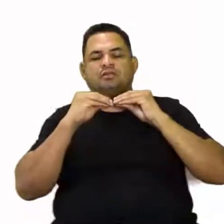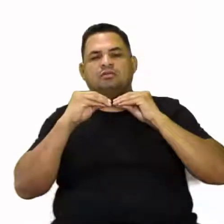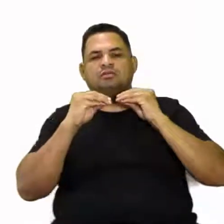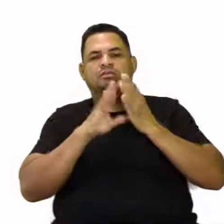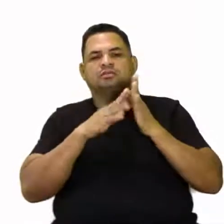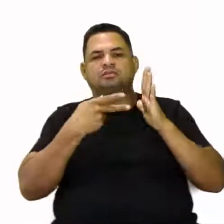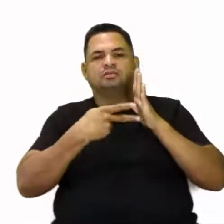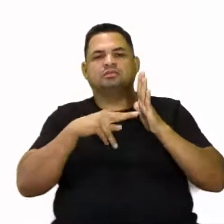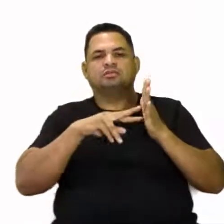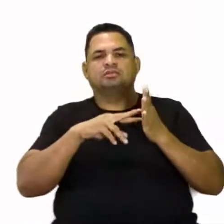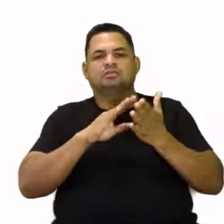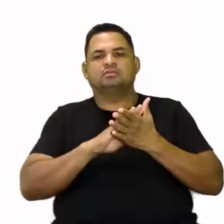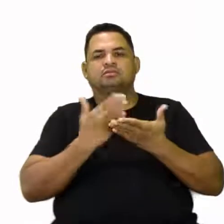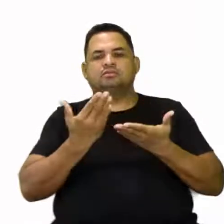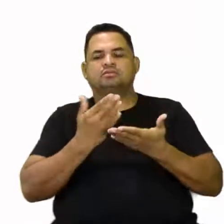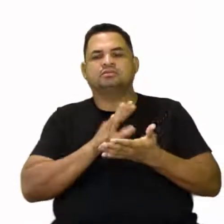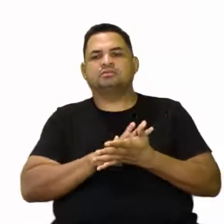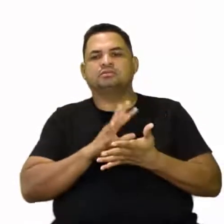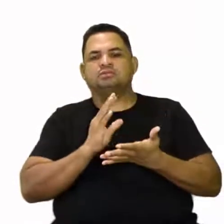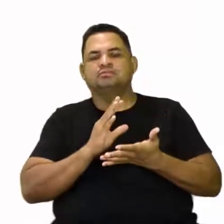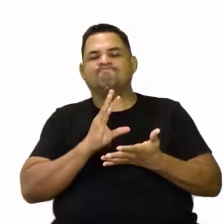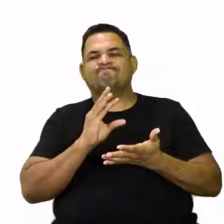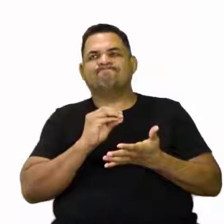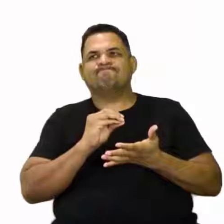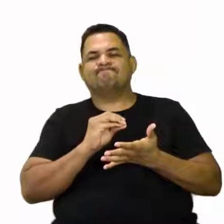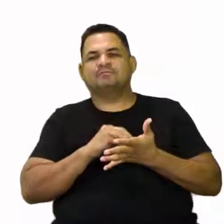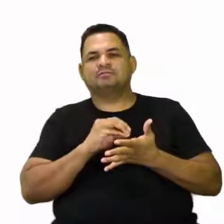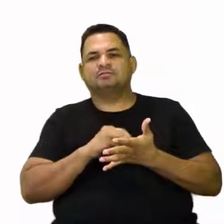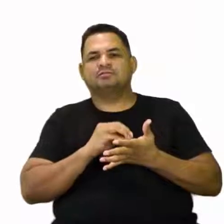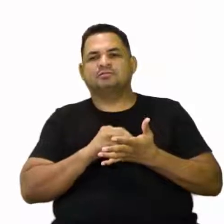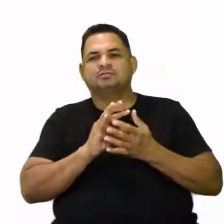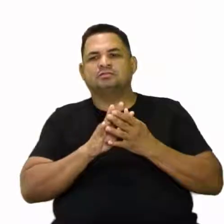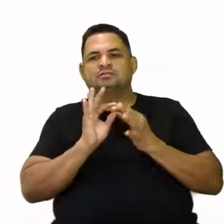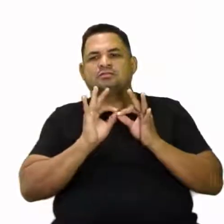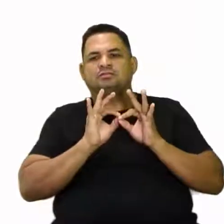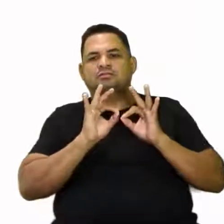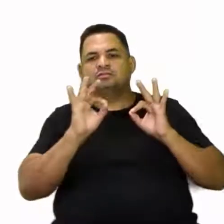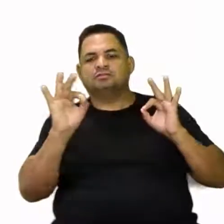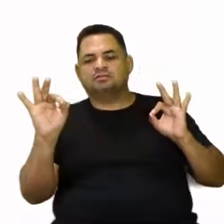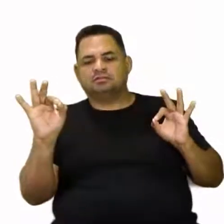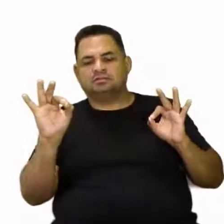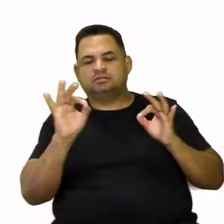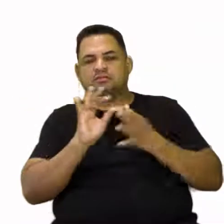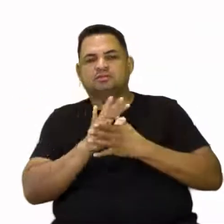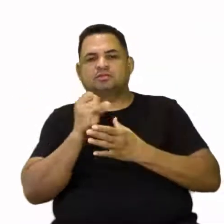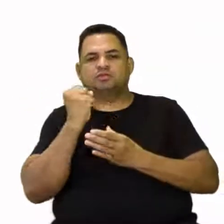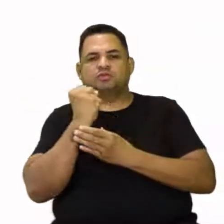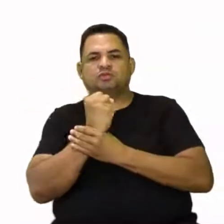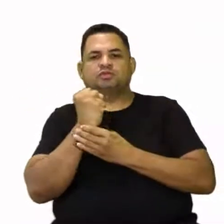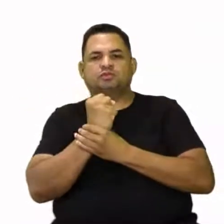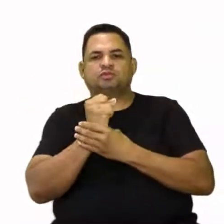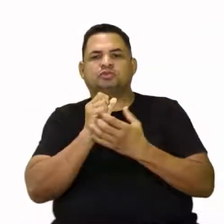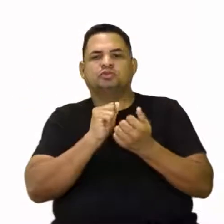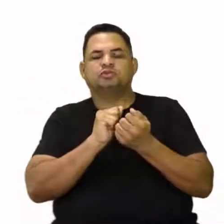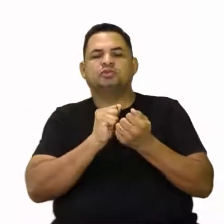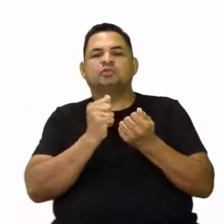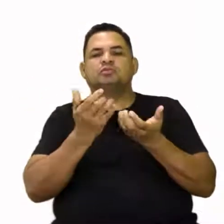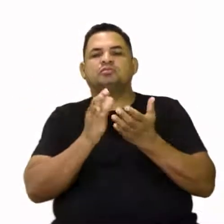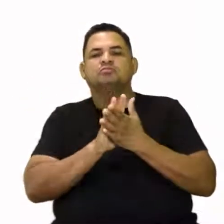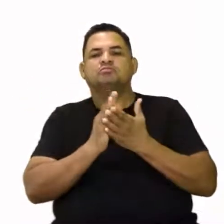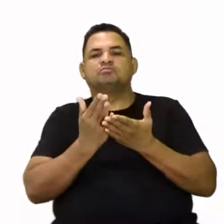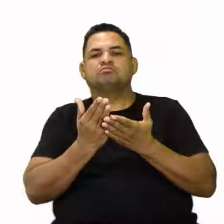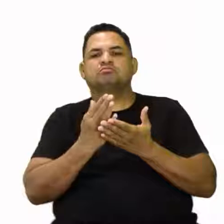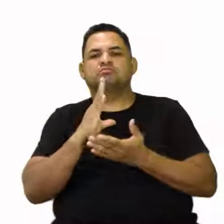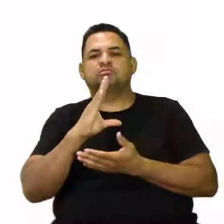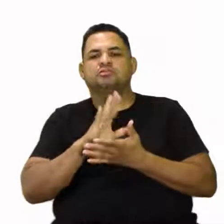significou um salto ao vazio do distanciamento, da segurança controlada que os contos fantásticos